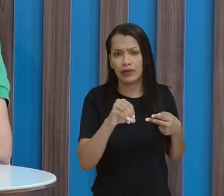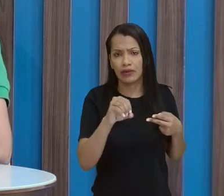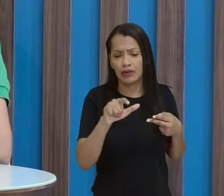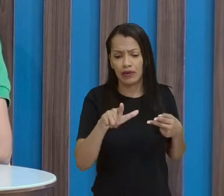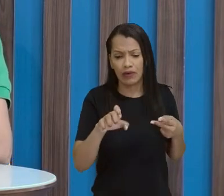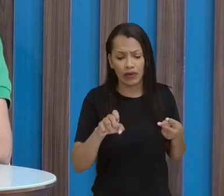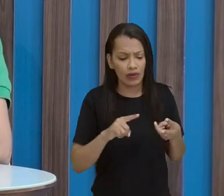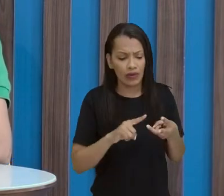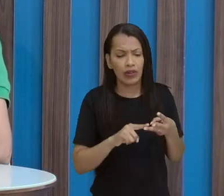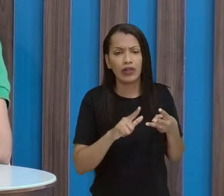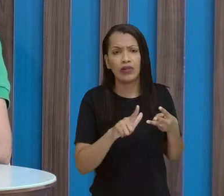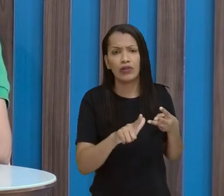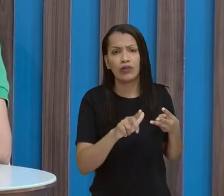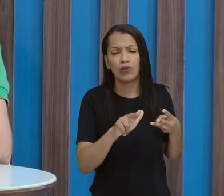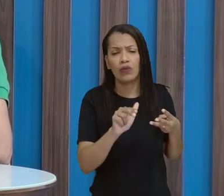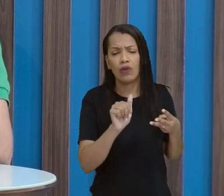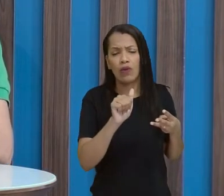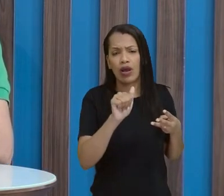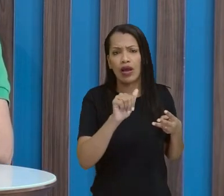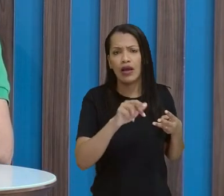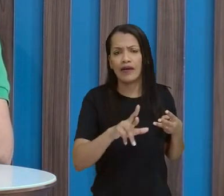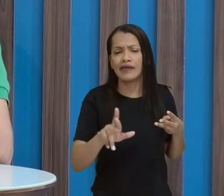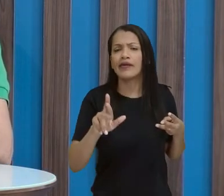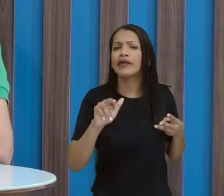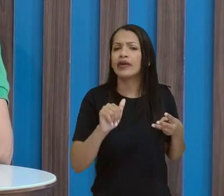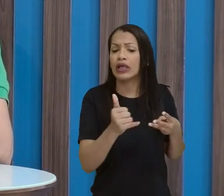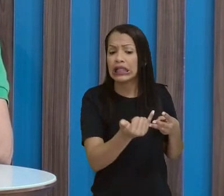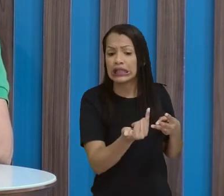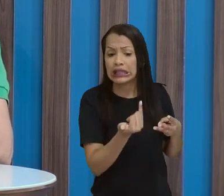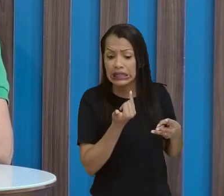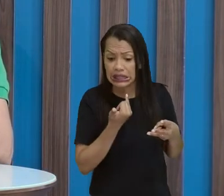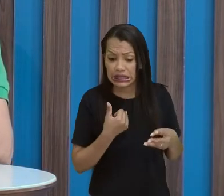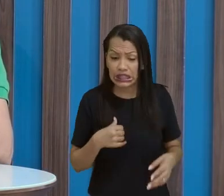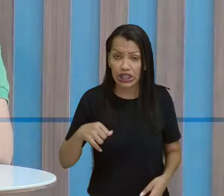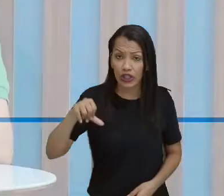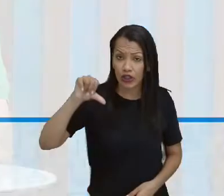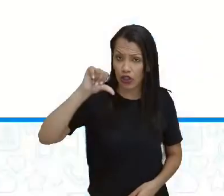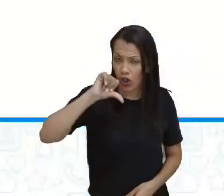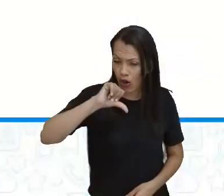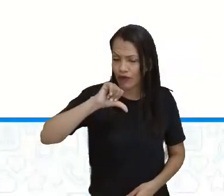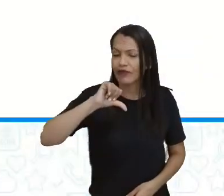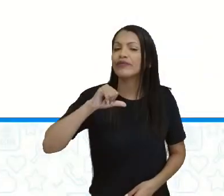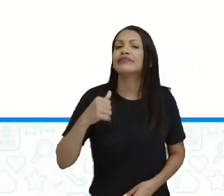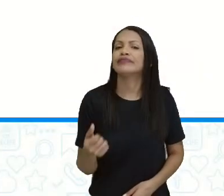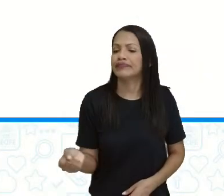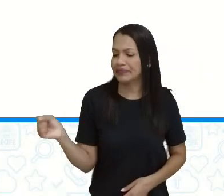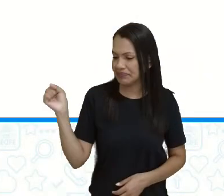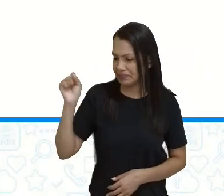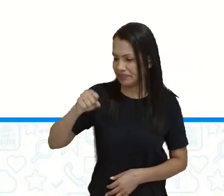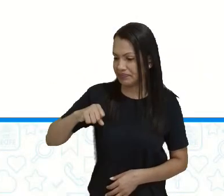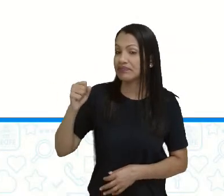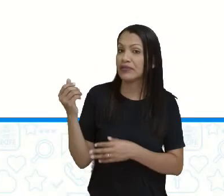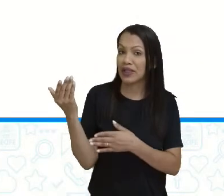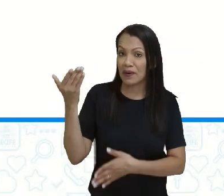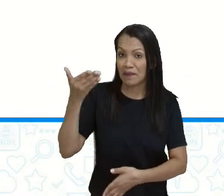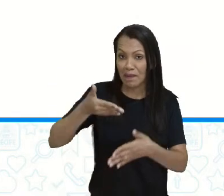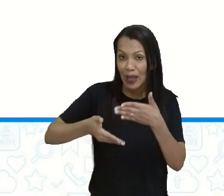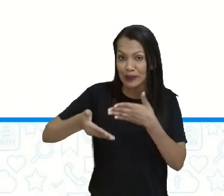Nuala disse que 9. Muito bem. Chegaram as meninas aí, ó. Muito bem. Elas são sempre